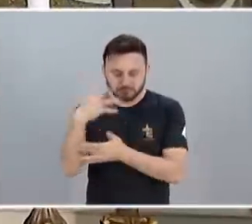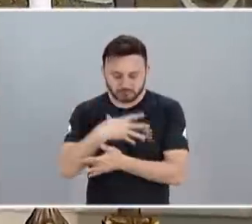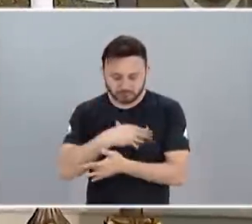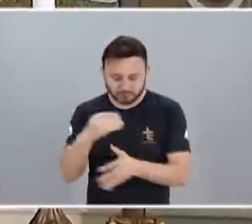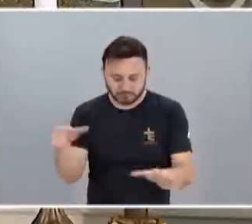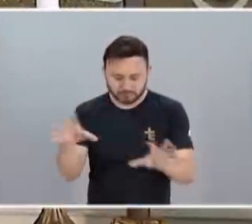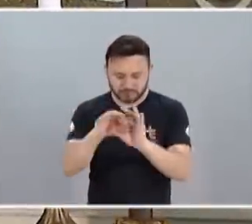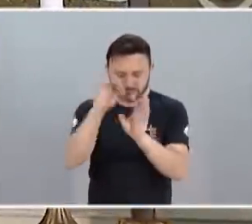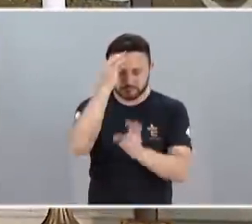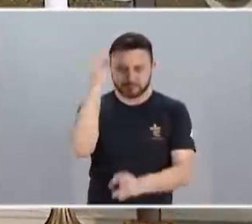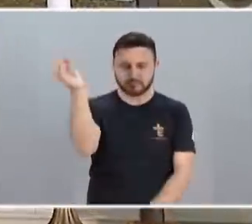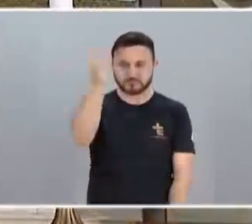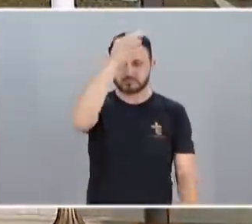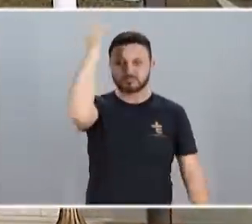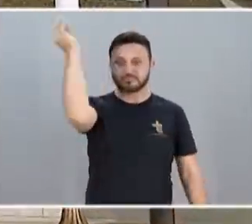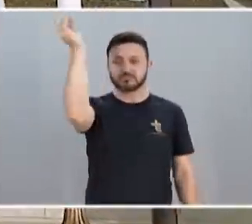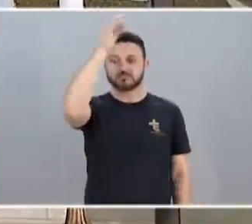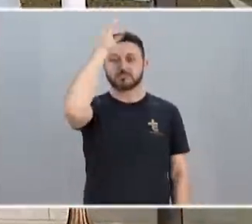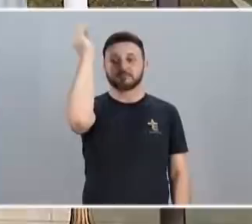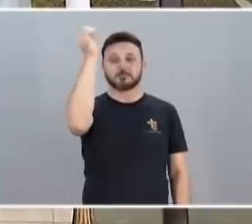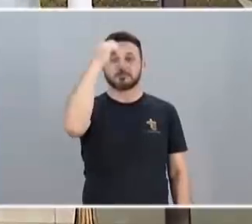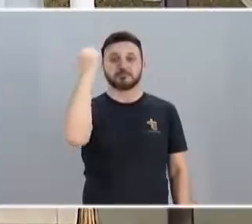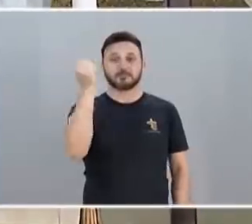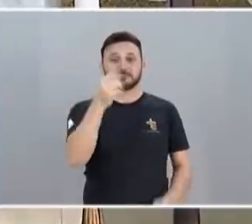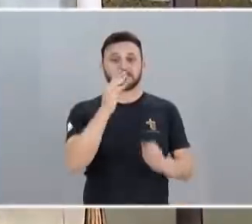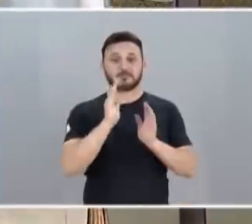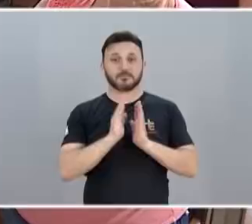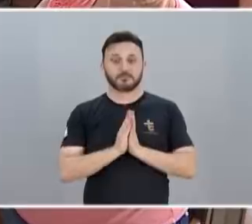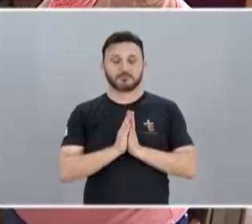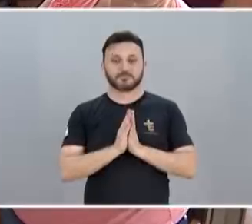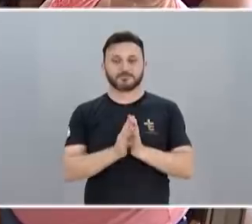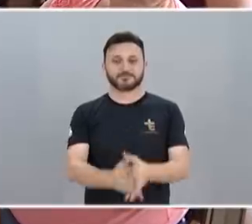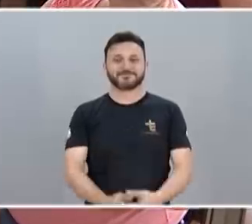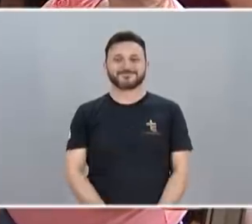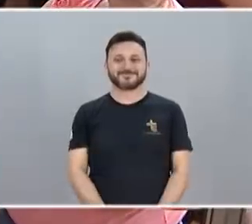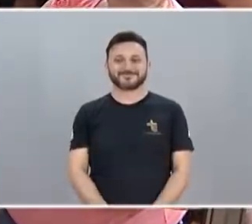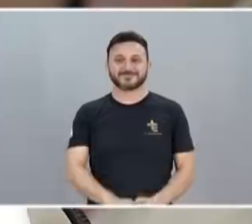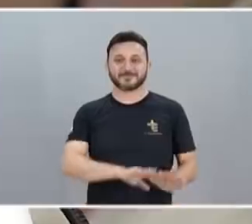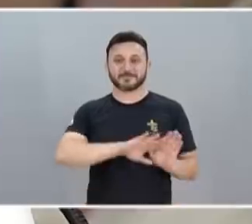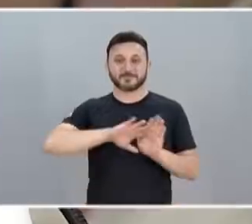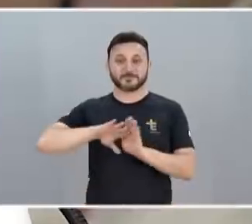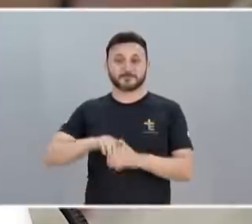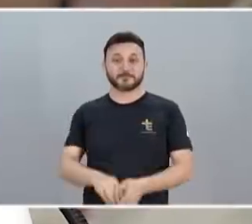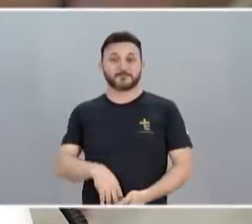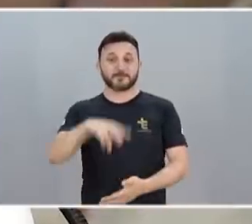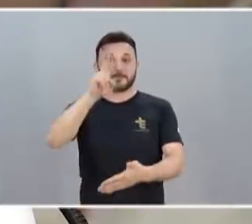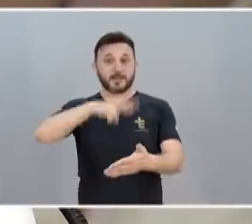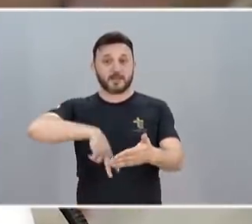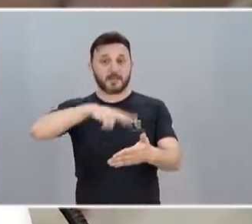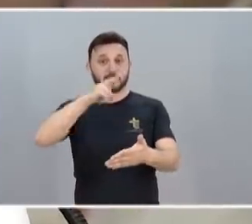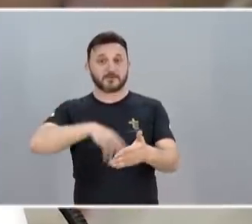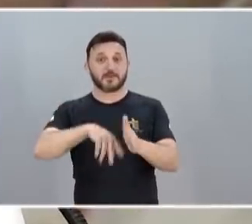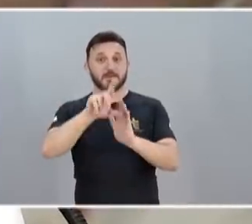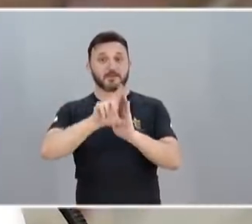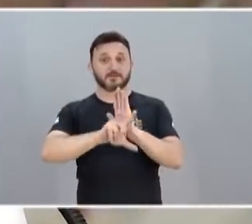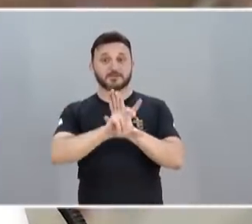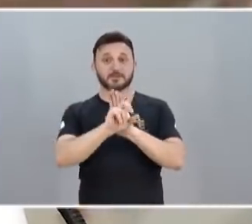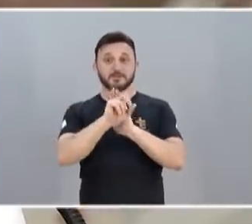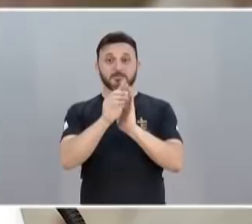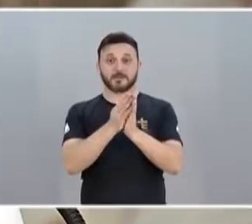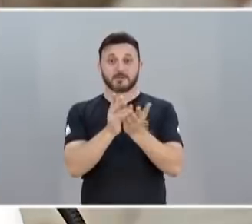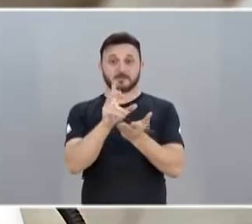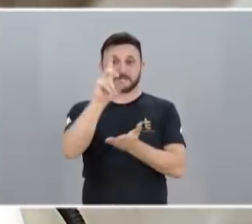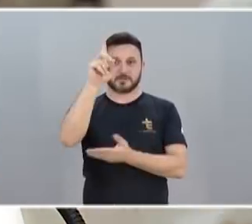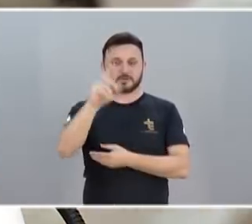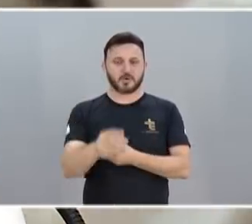Cristo, vosso Filho, na unidade do Espírito Santo. Amém. Amém. Liturgia da Palavra. Por